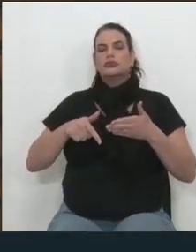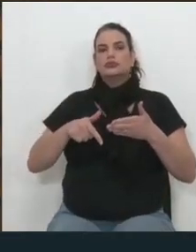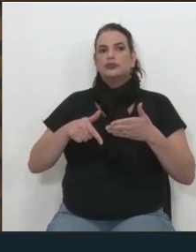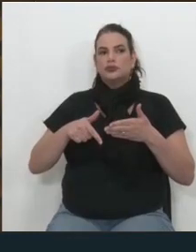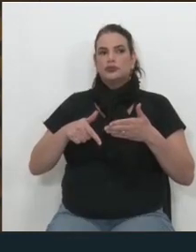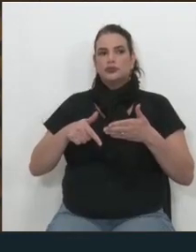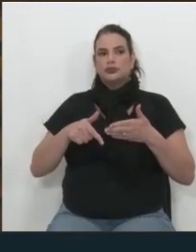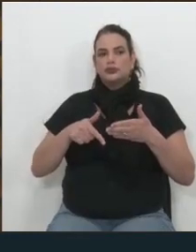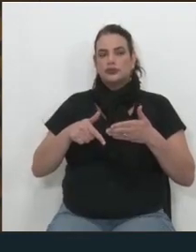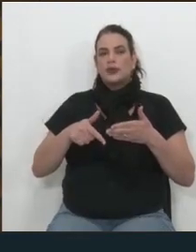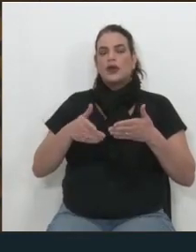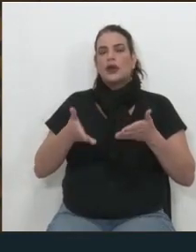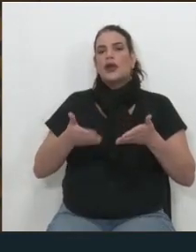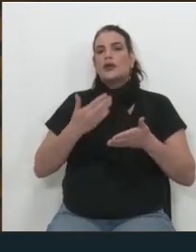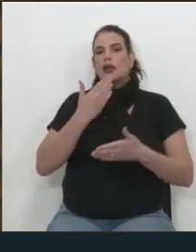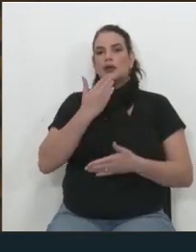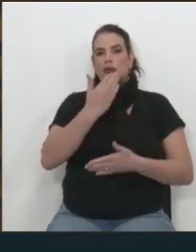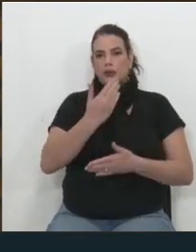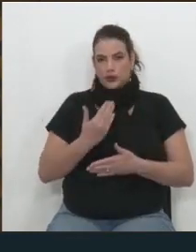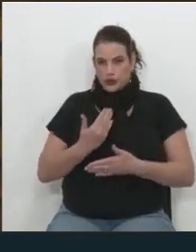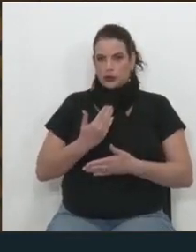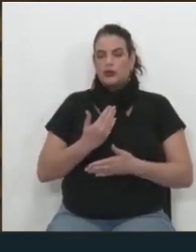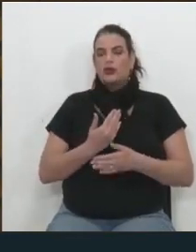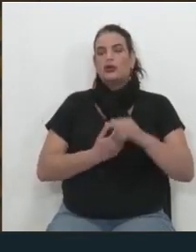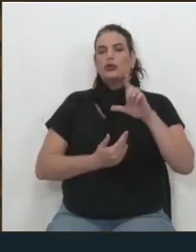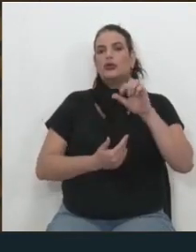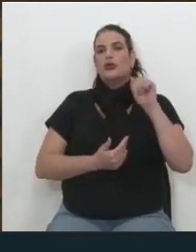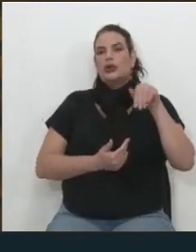Tendo em vista a solicitação do vereador Lamé,